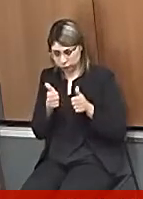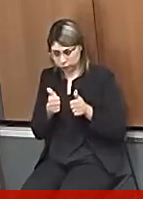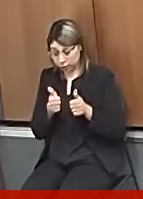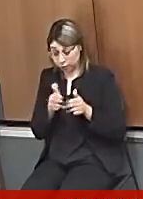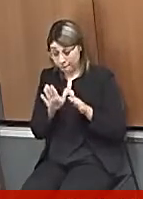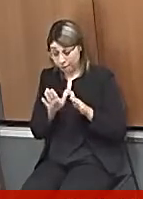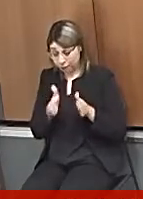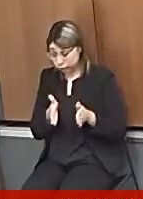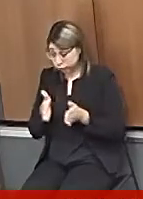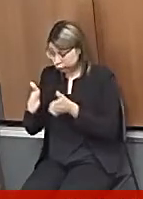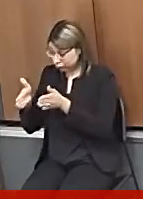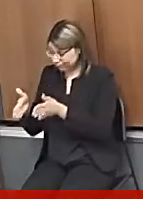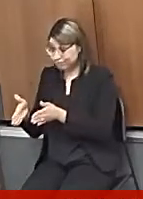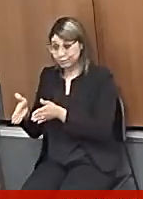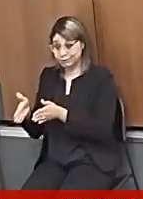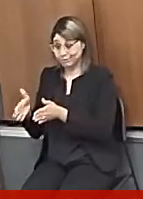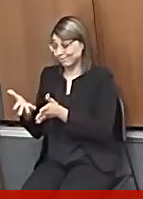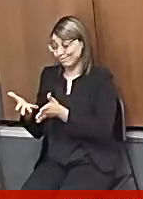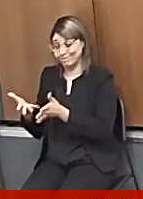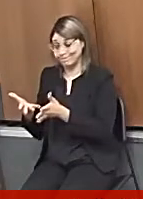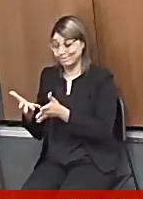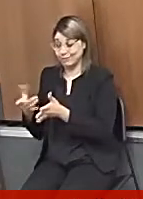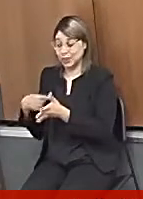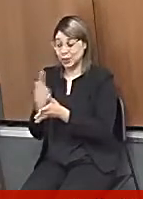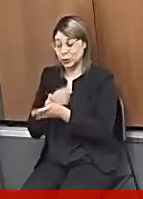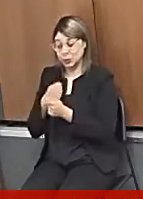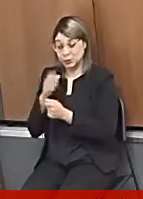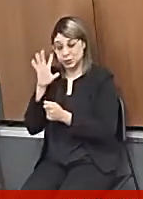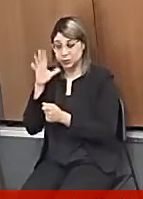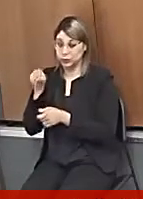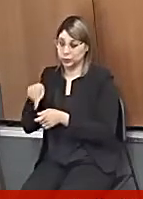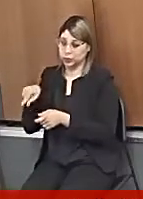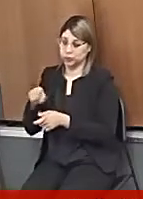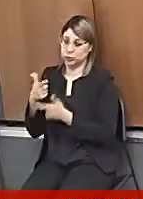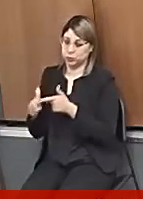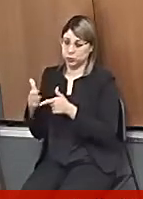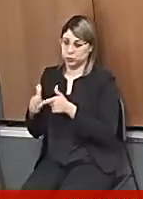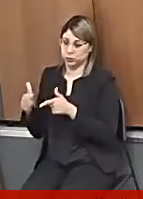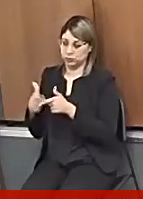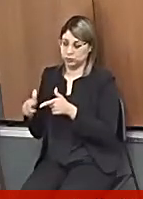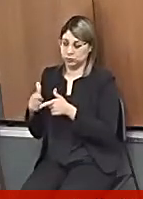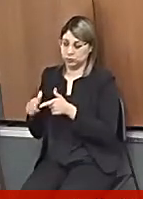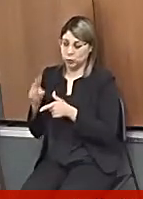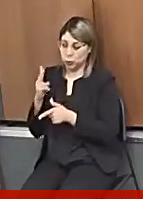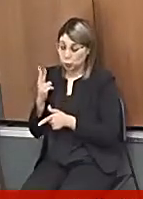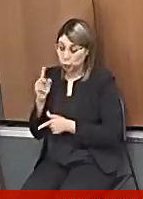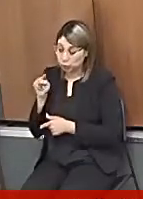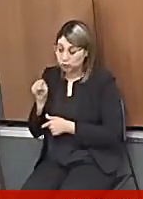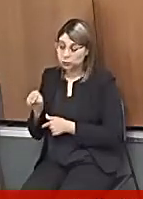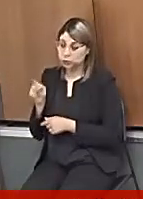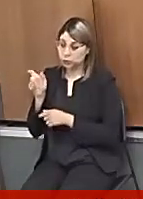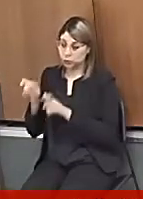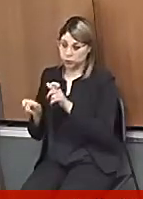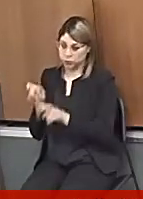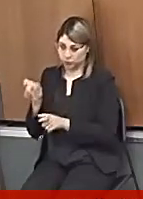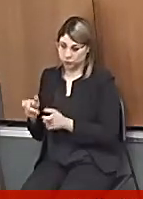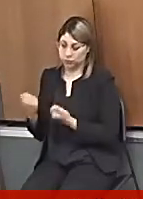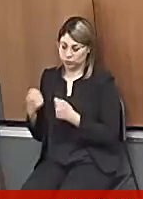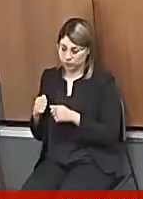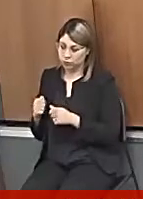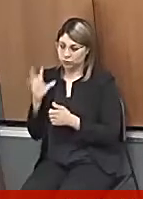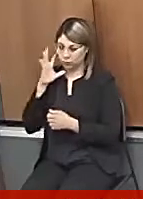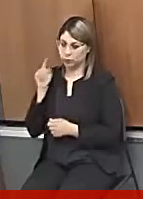mas que nós precisamos de buscar uma solução para essas duas mil pessoas